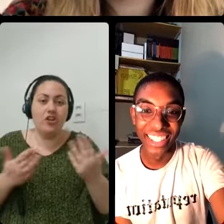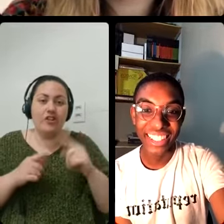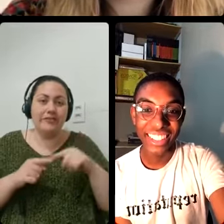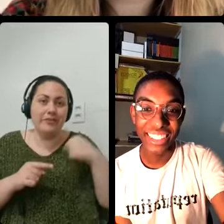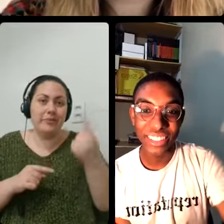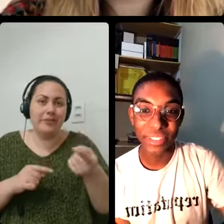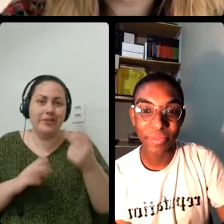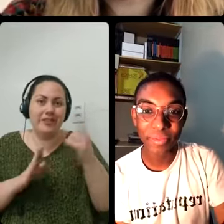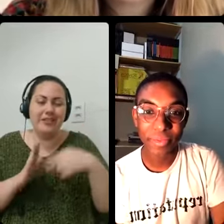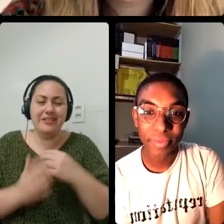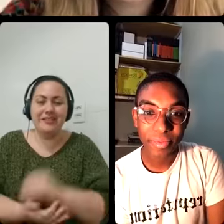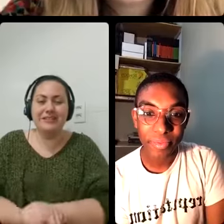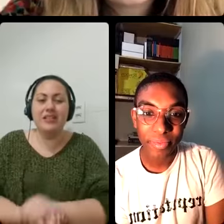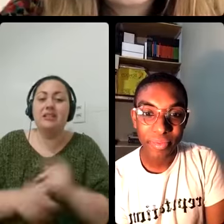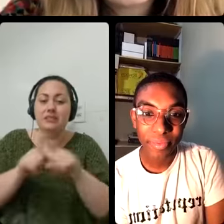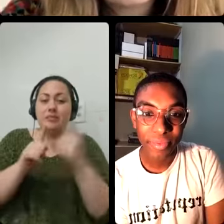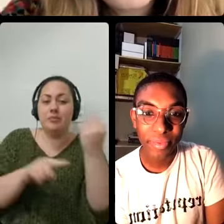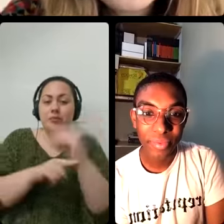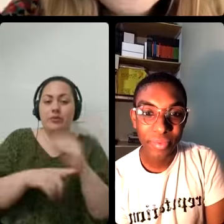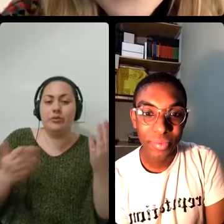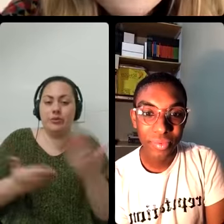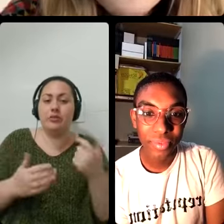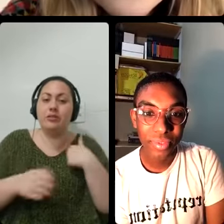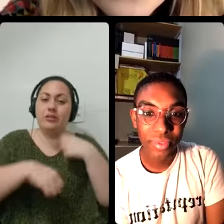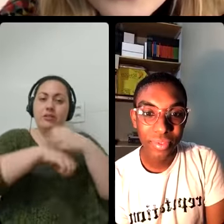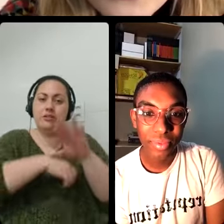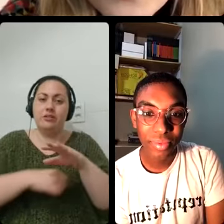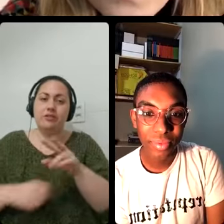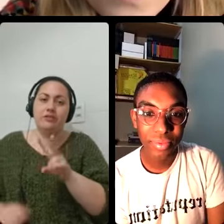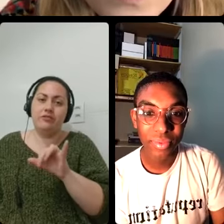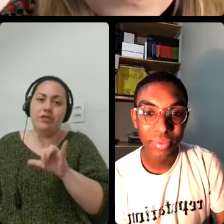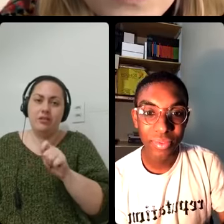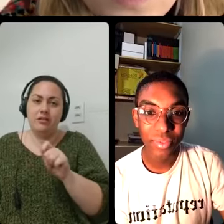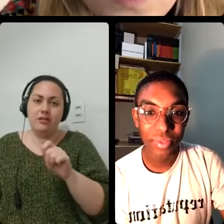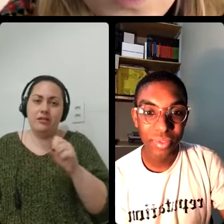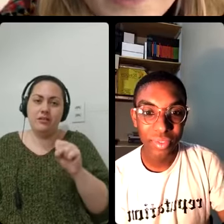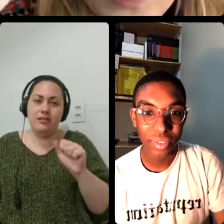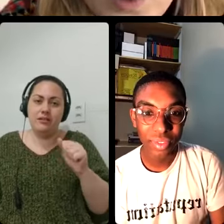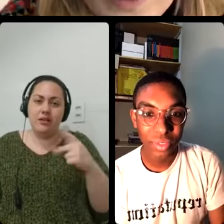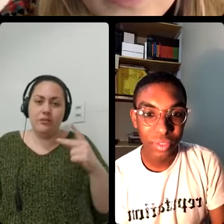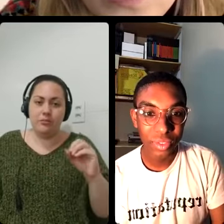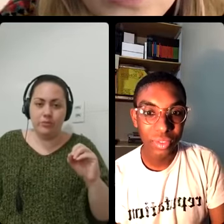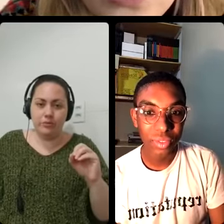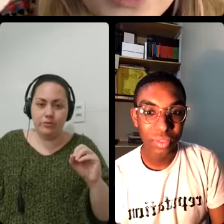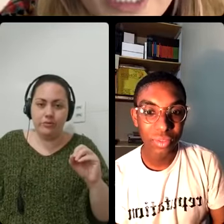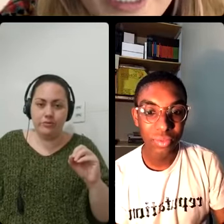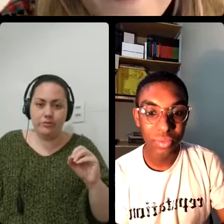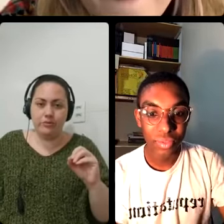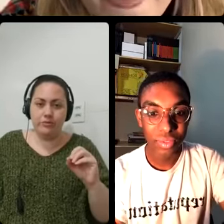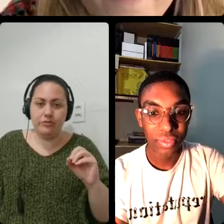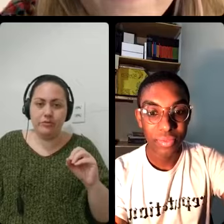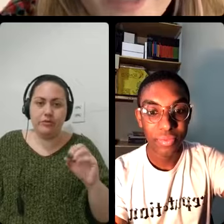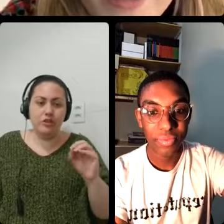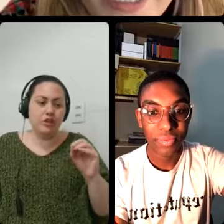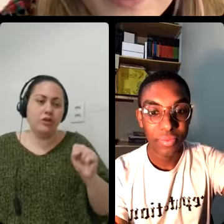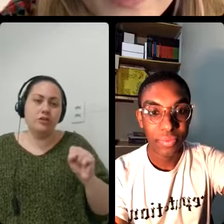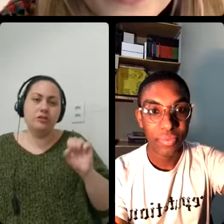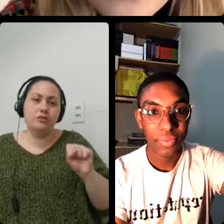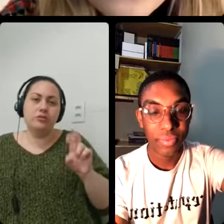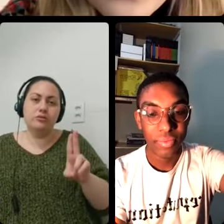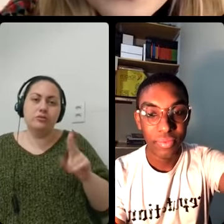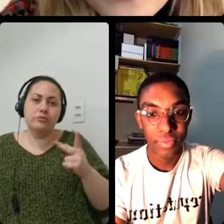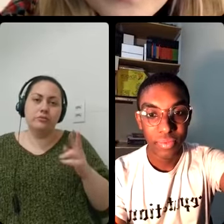botou agora aqui também, ó. Sugiro Vila Sapo e os Supridores do José